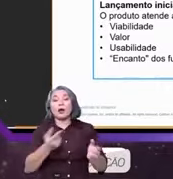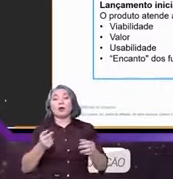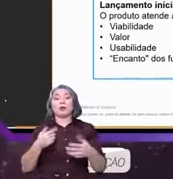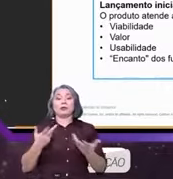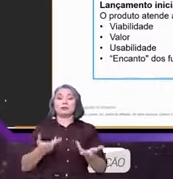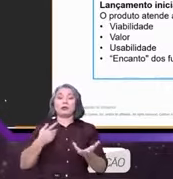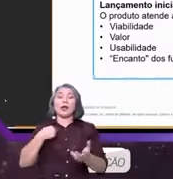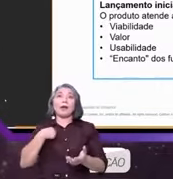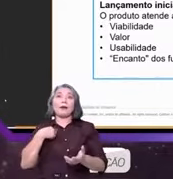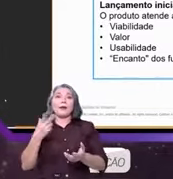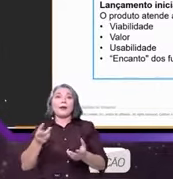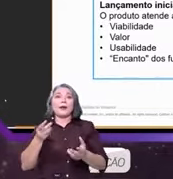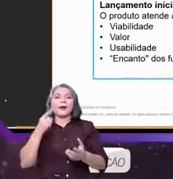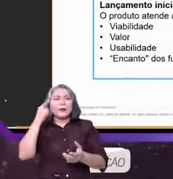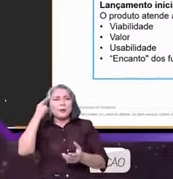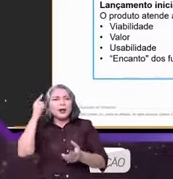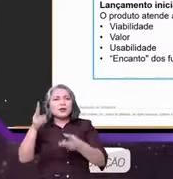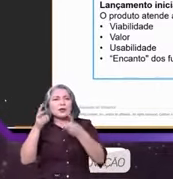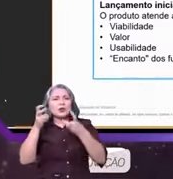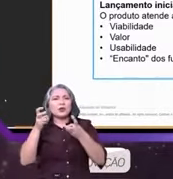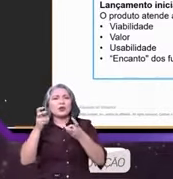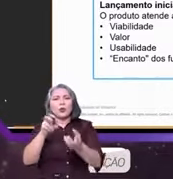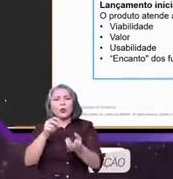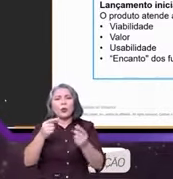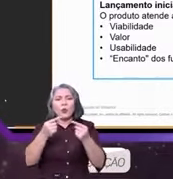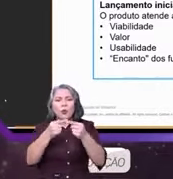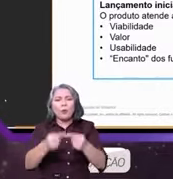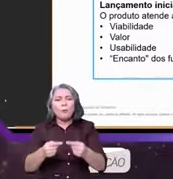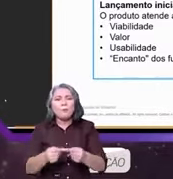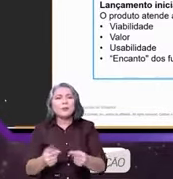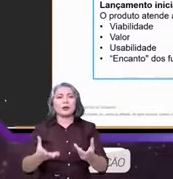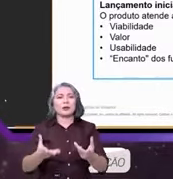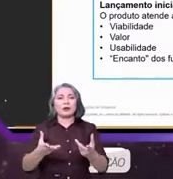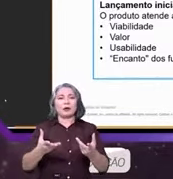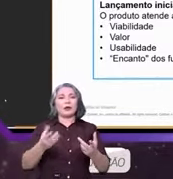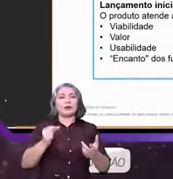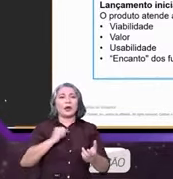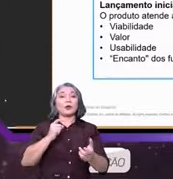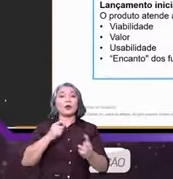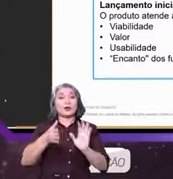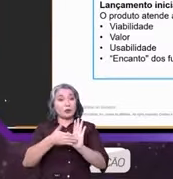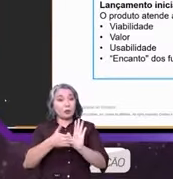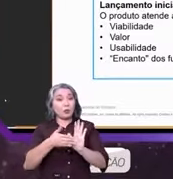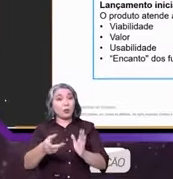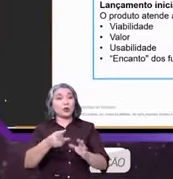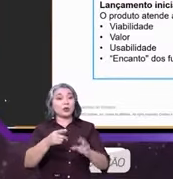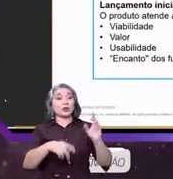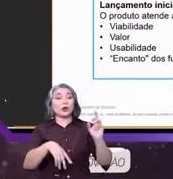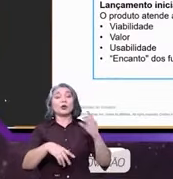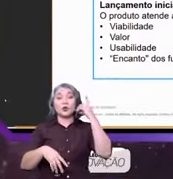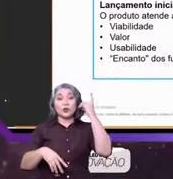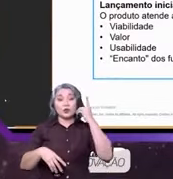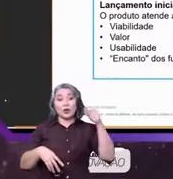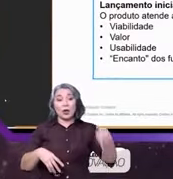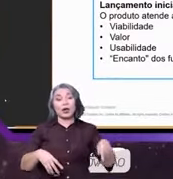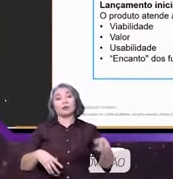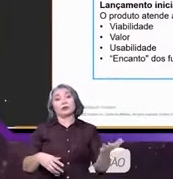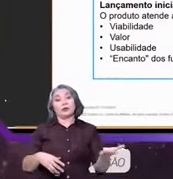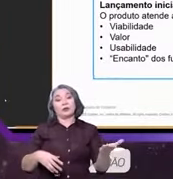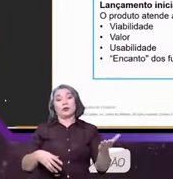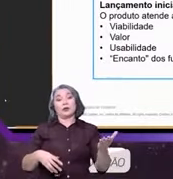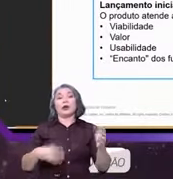João Tiago. Se nós podemos segmentar a adoção de metodologias ágeis